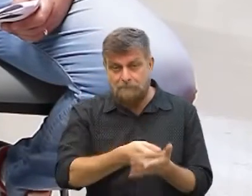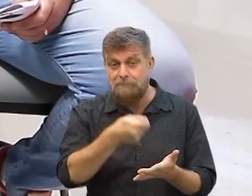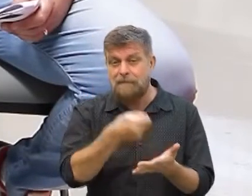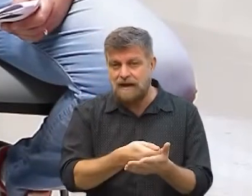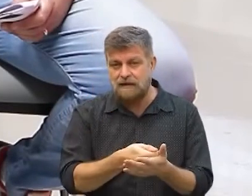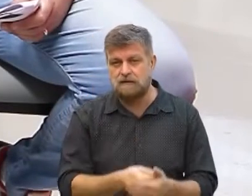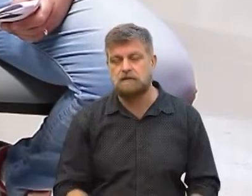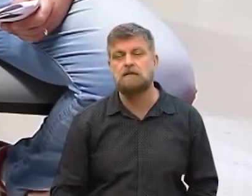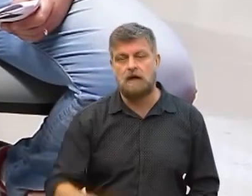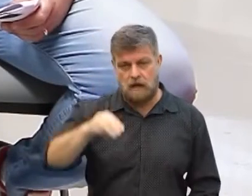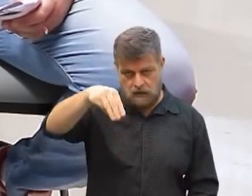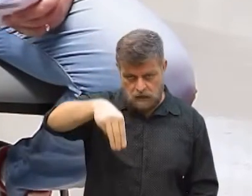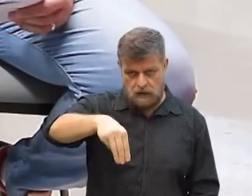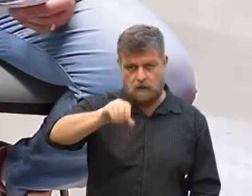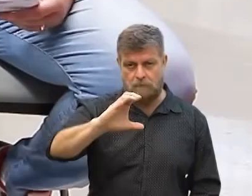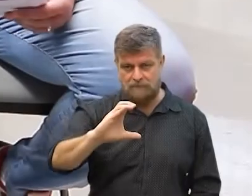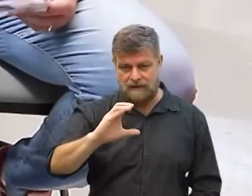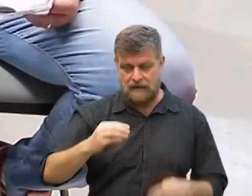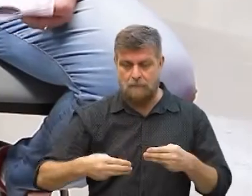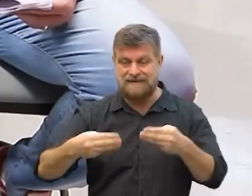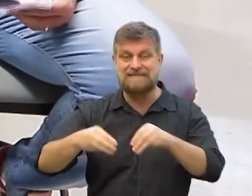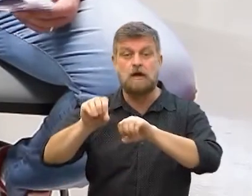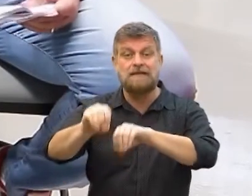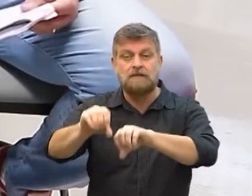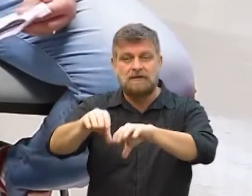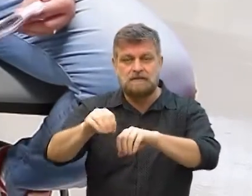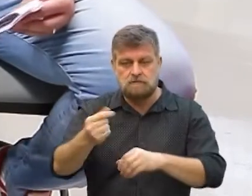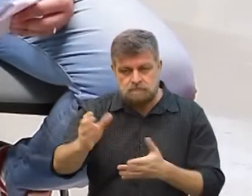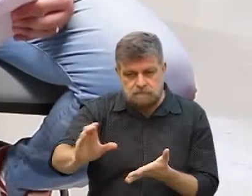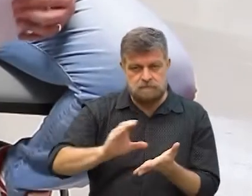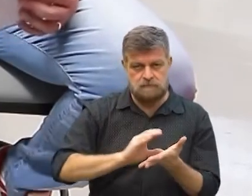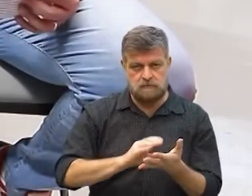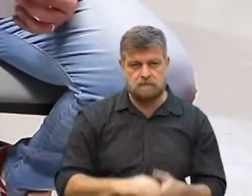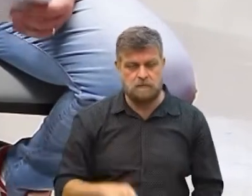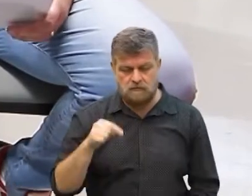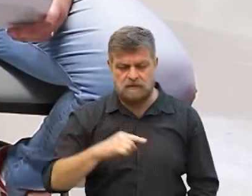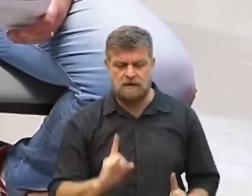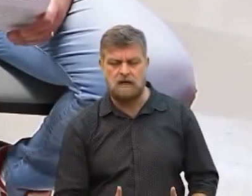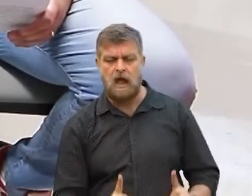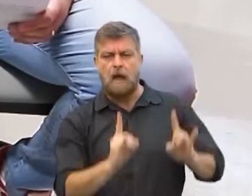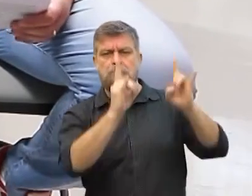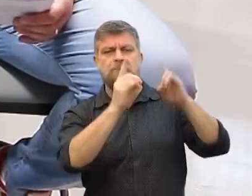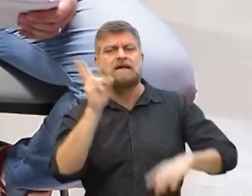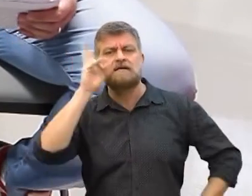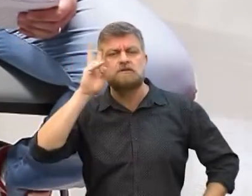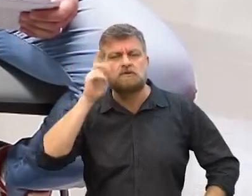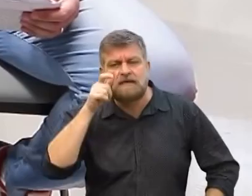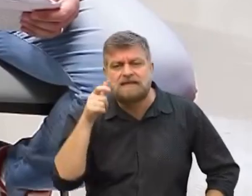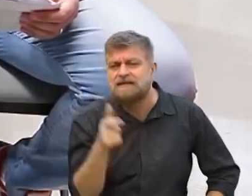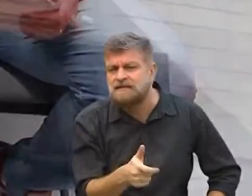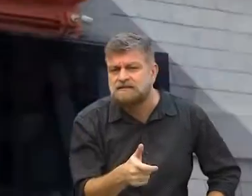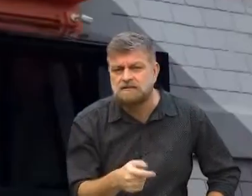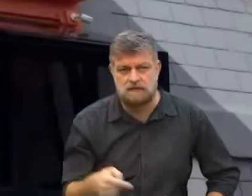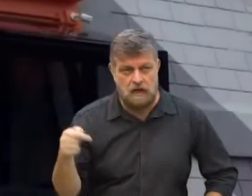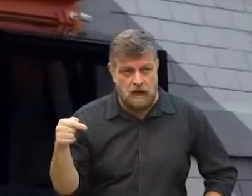assim, pelo MEC. Então, professor, gostaria que o senhor falasse a respeito deste prédio aqui, a história desse prédio, que é interessante, né?